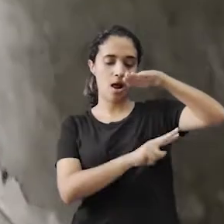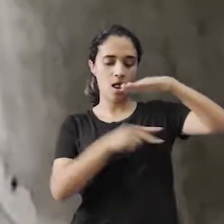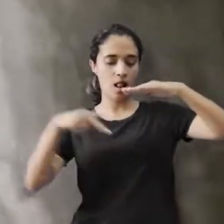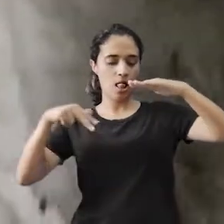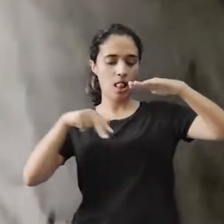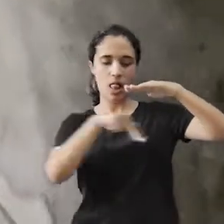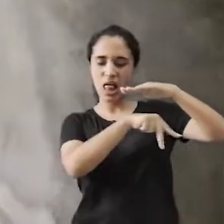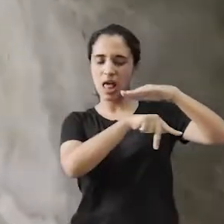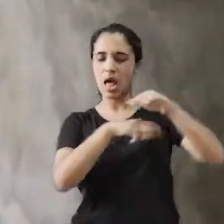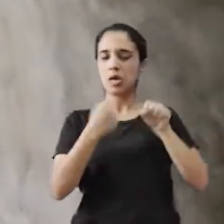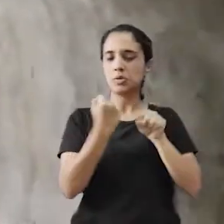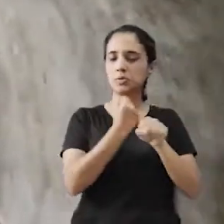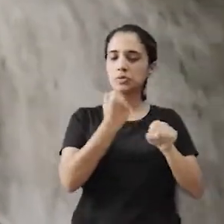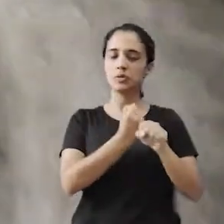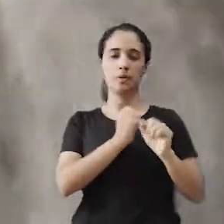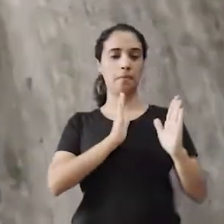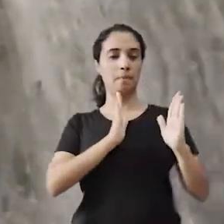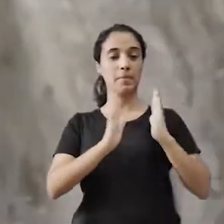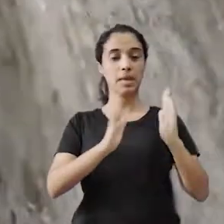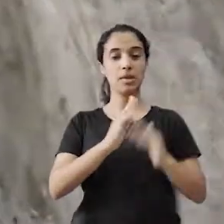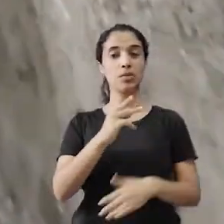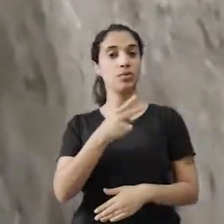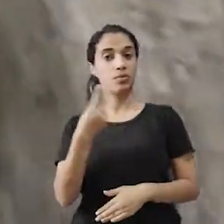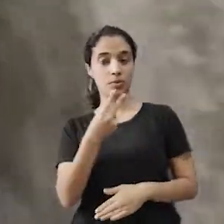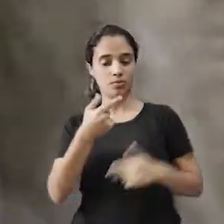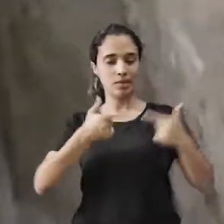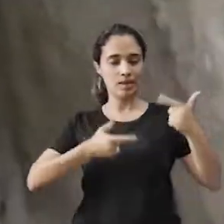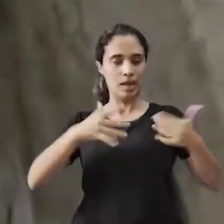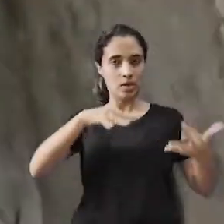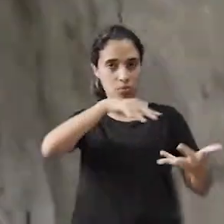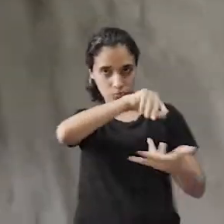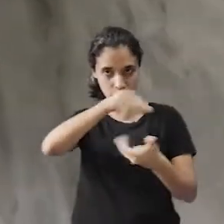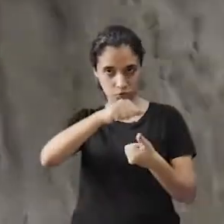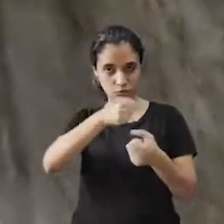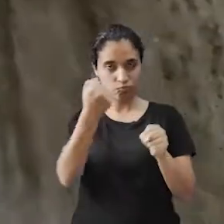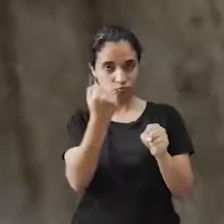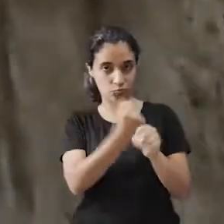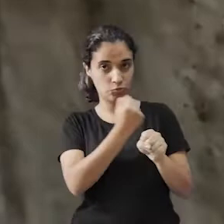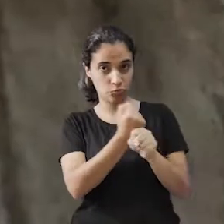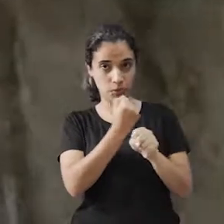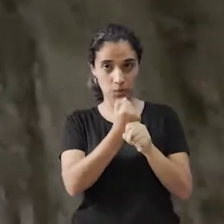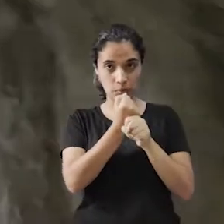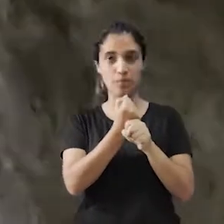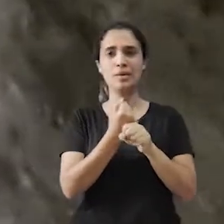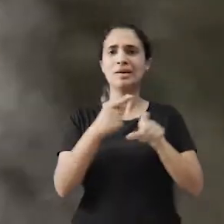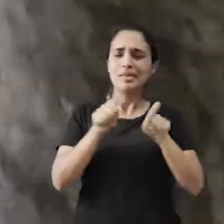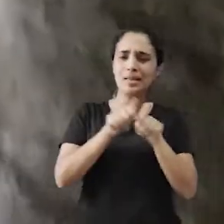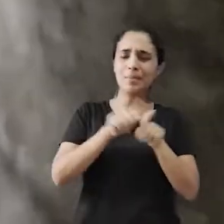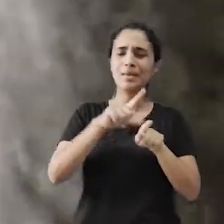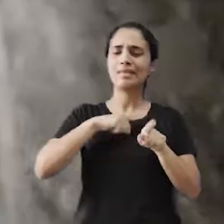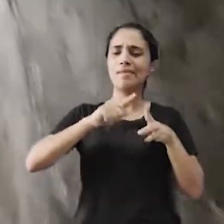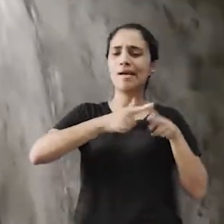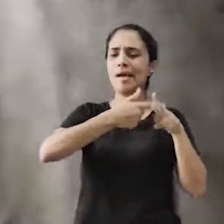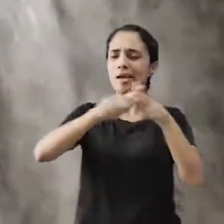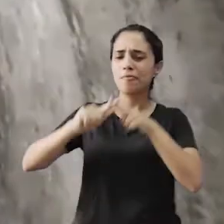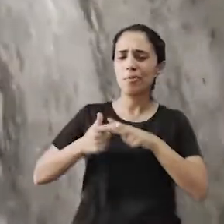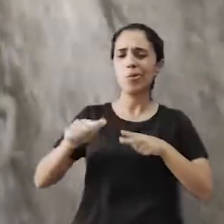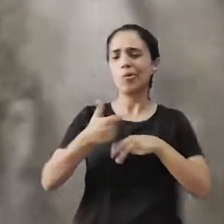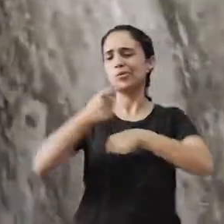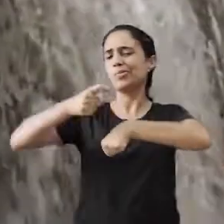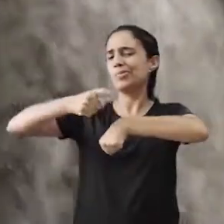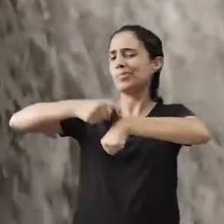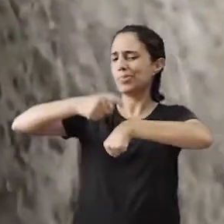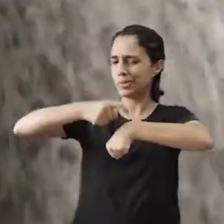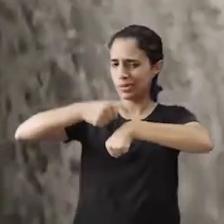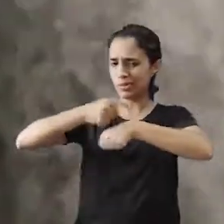foram construídos no período da Segunda Guerra Mundial e em outros períodos também,